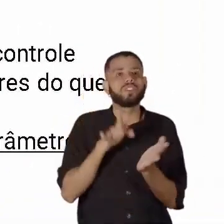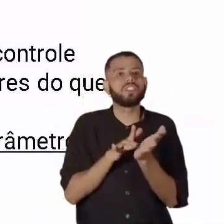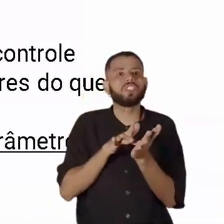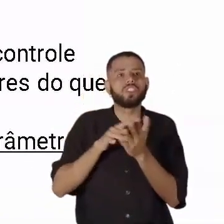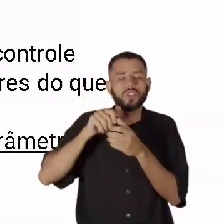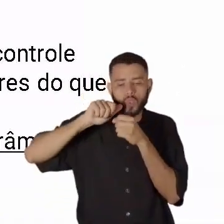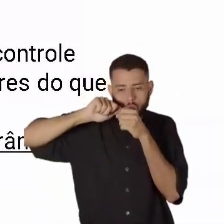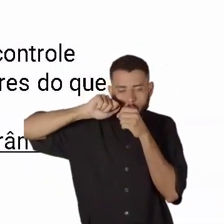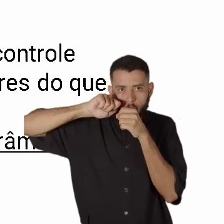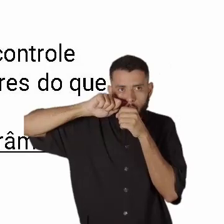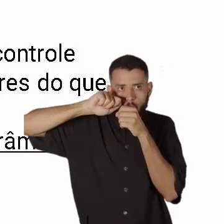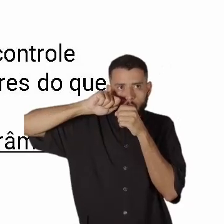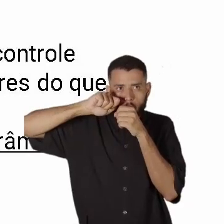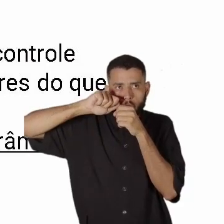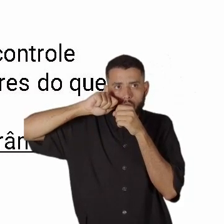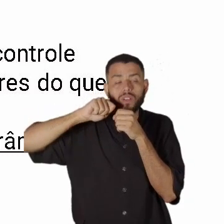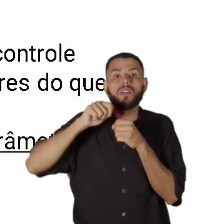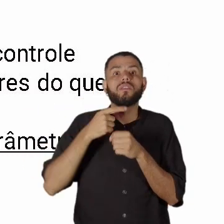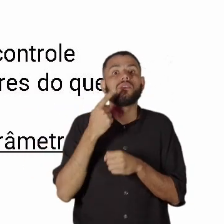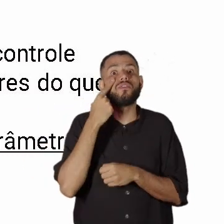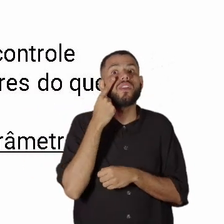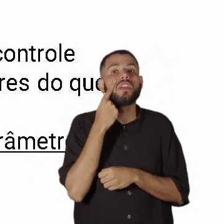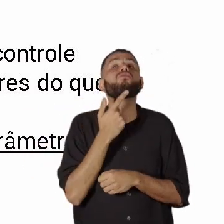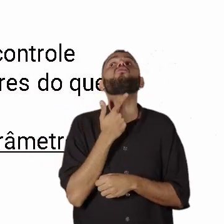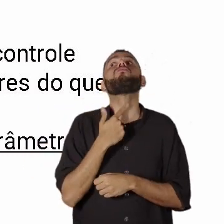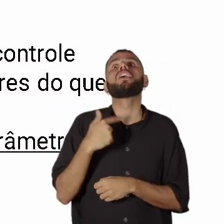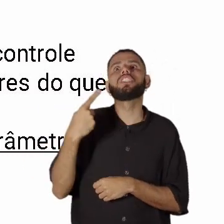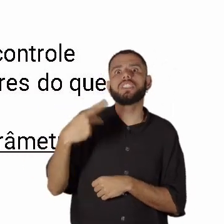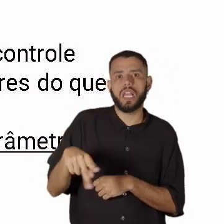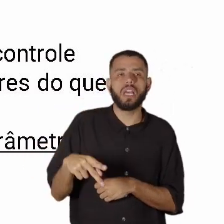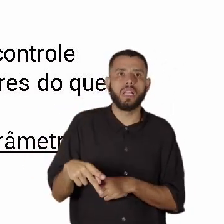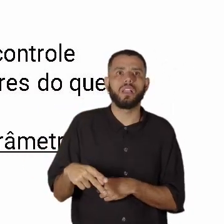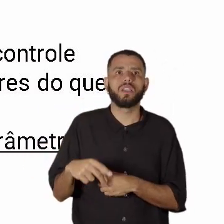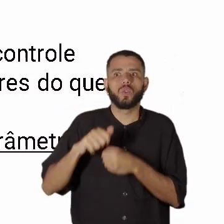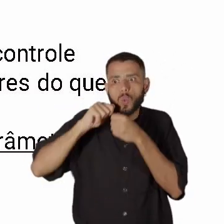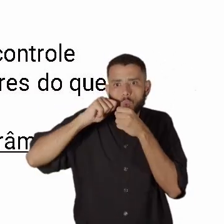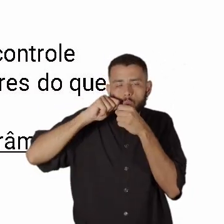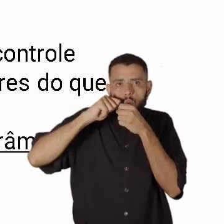uso de crack para ver o tamanho da vontade dela de usar.